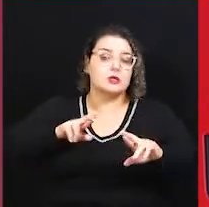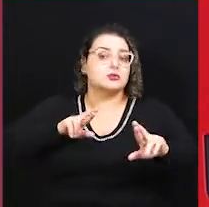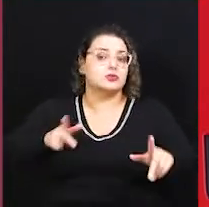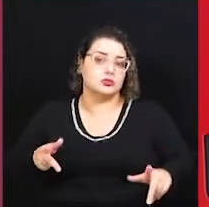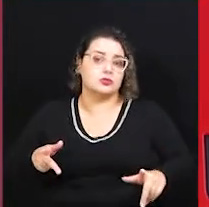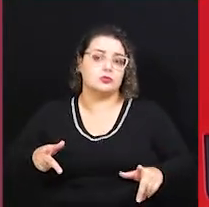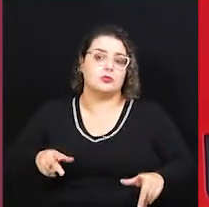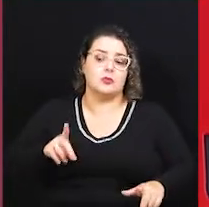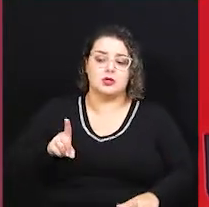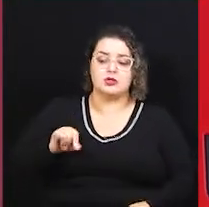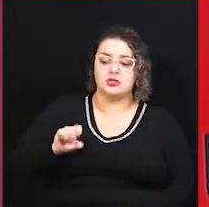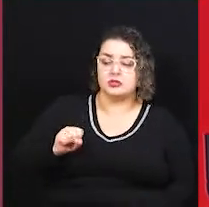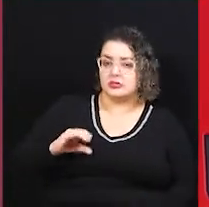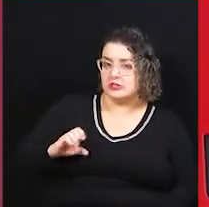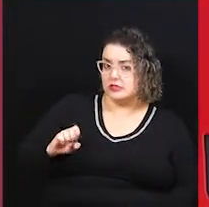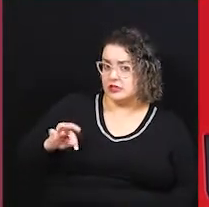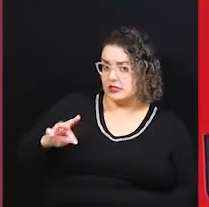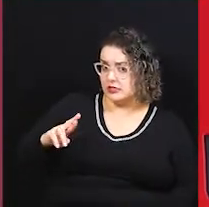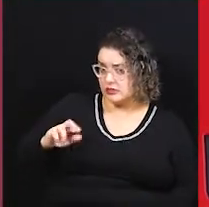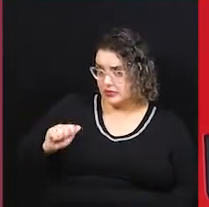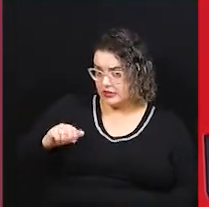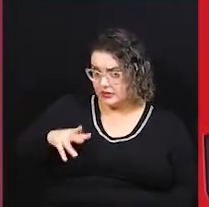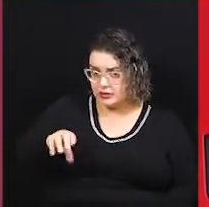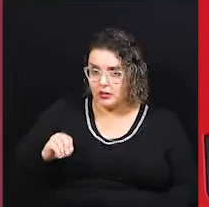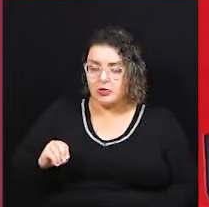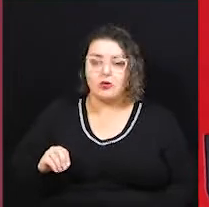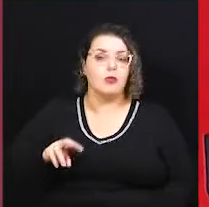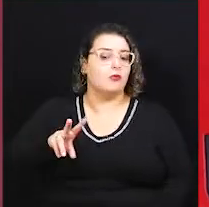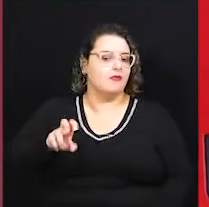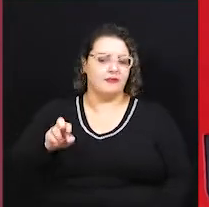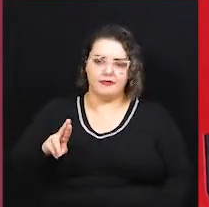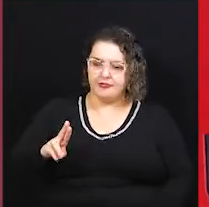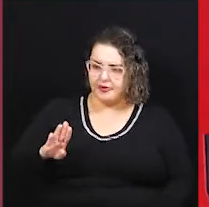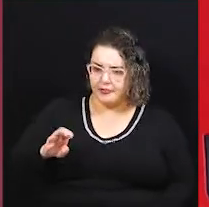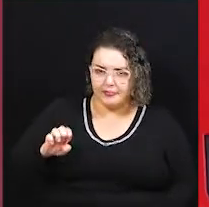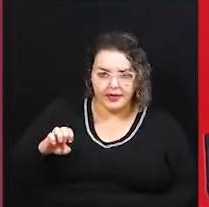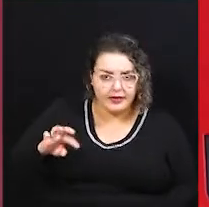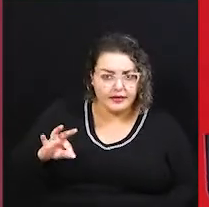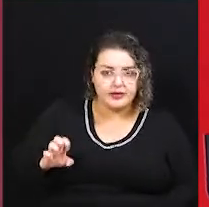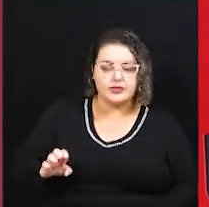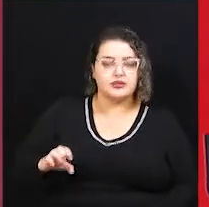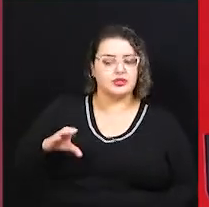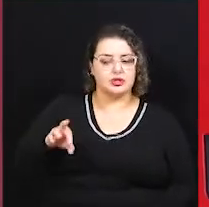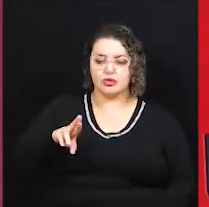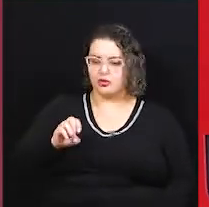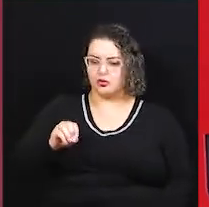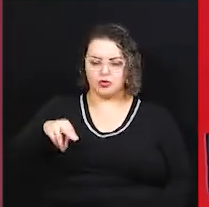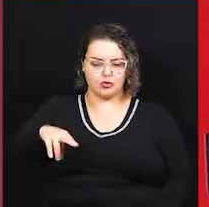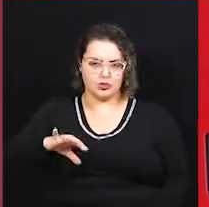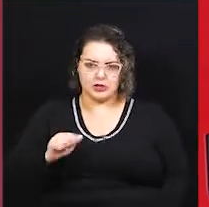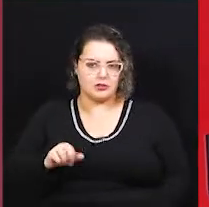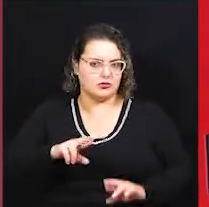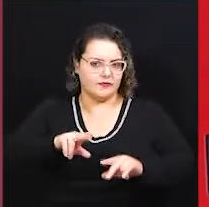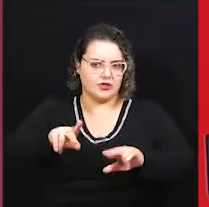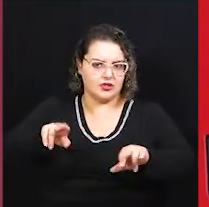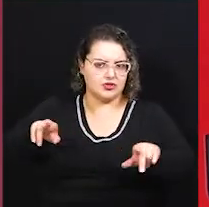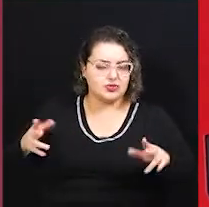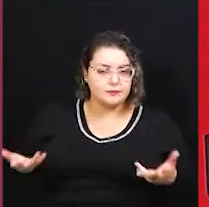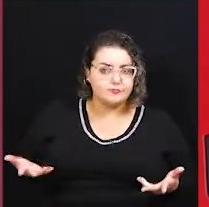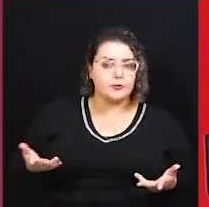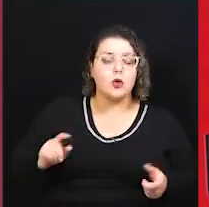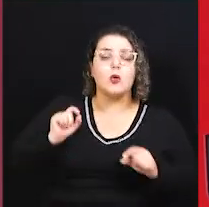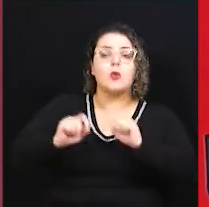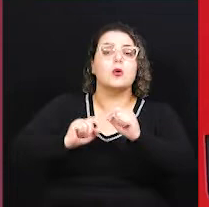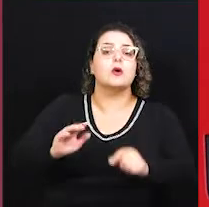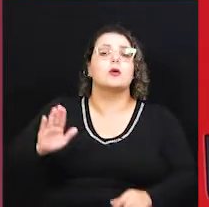é diferente de uma dissertação, que é diferente de um verbete, que é diferente de uma crônica. Ou seja, cada texto tem uma característica diferente. O